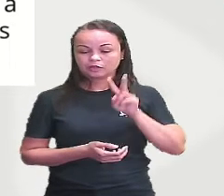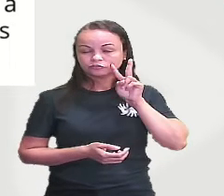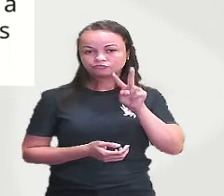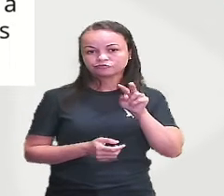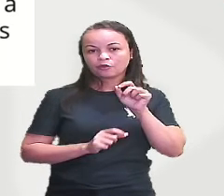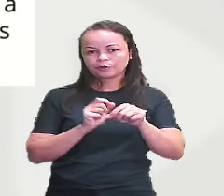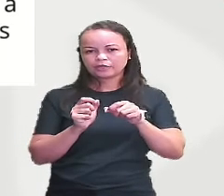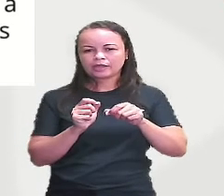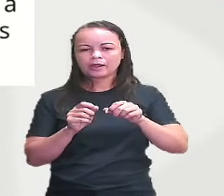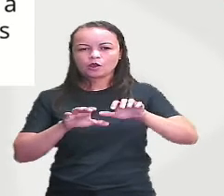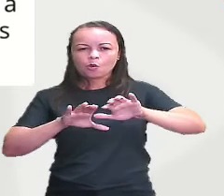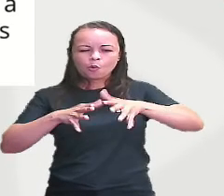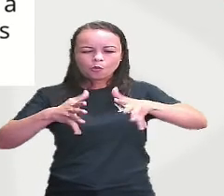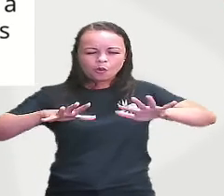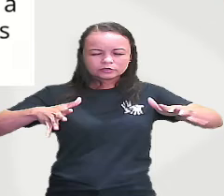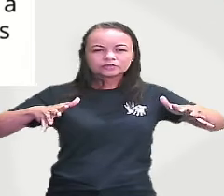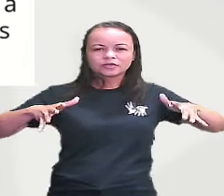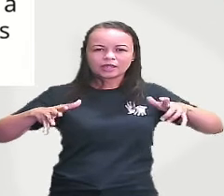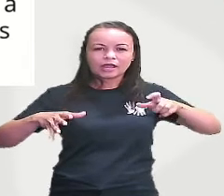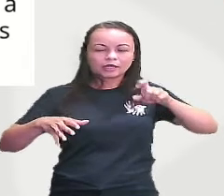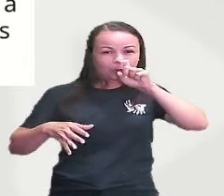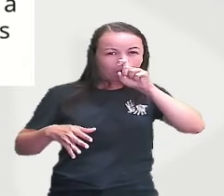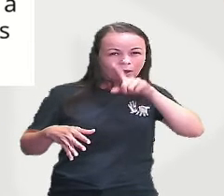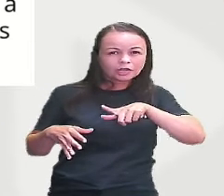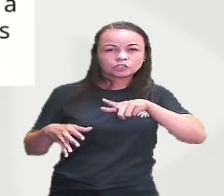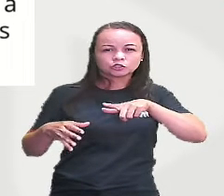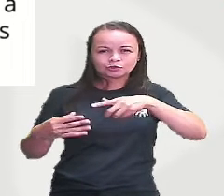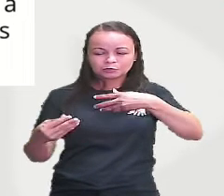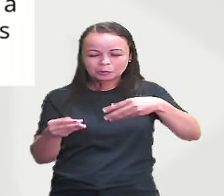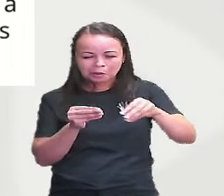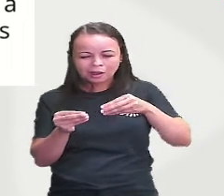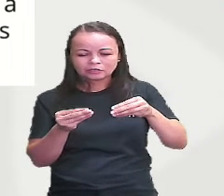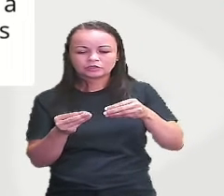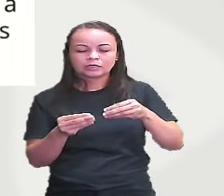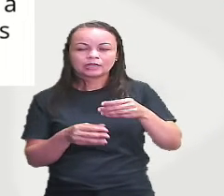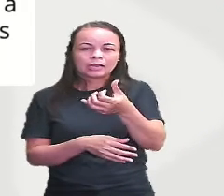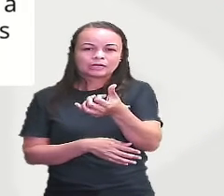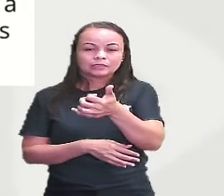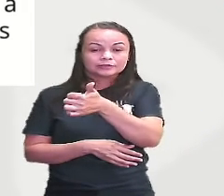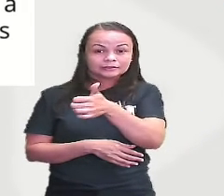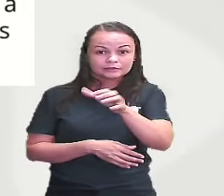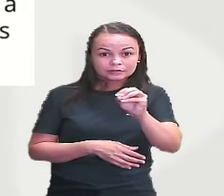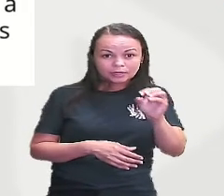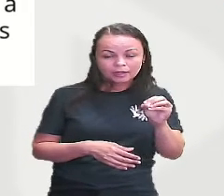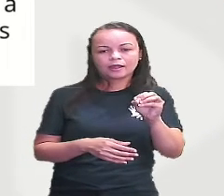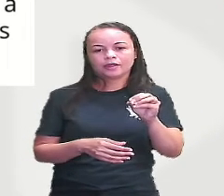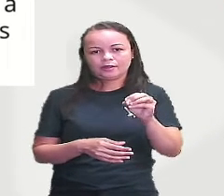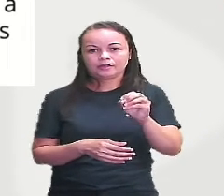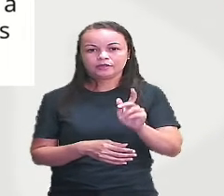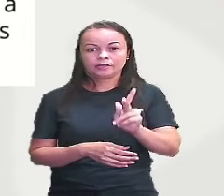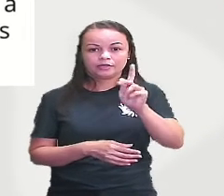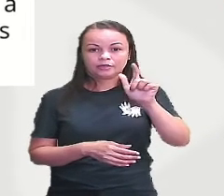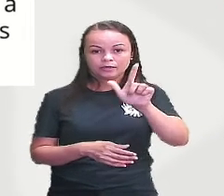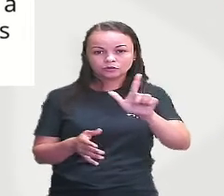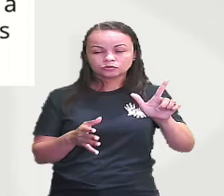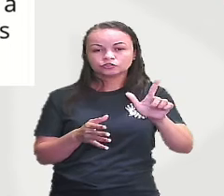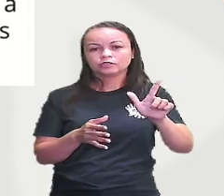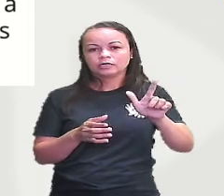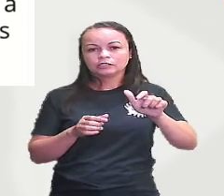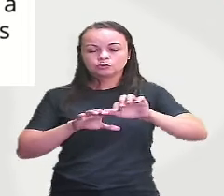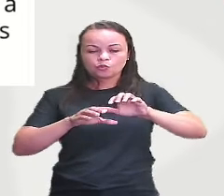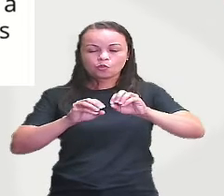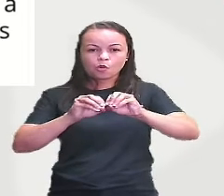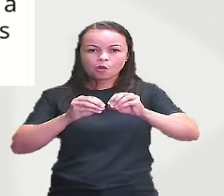oceanos, um mar de sujeiras, né? De cada 100 quilos de lixo recolhido nos oceanos, 60 quilos são